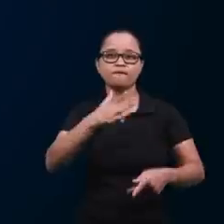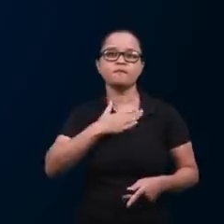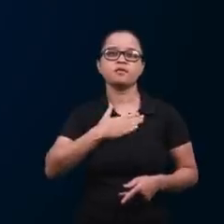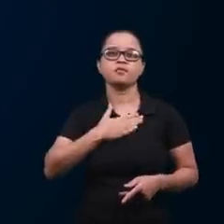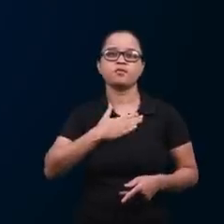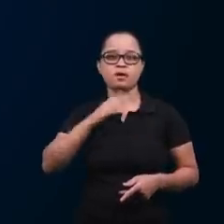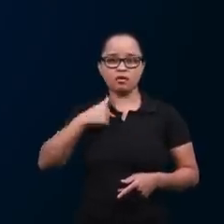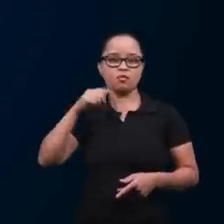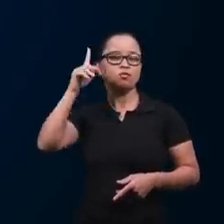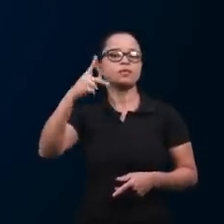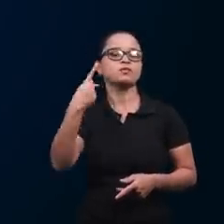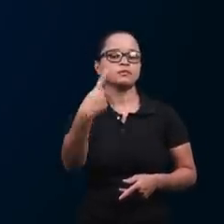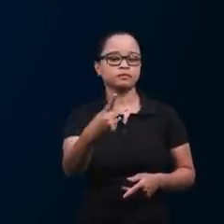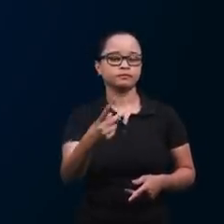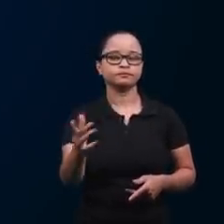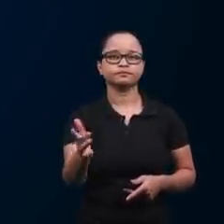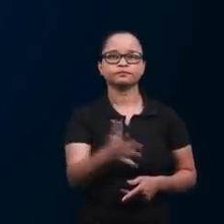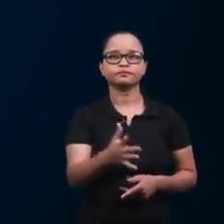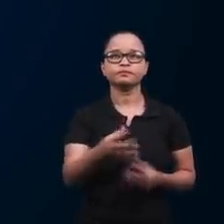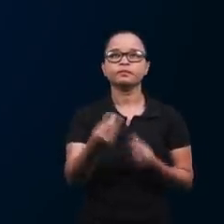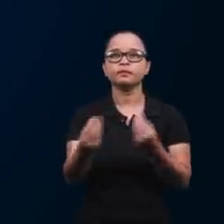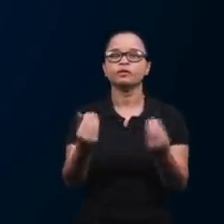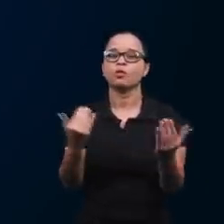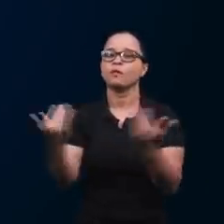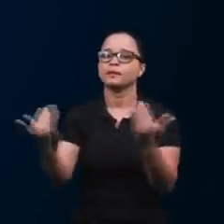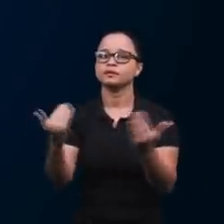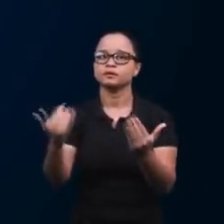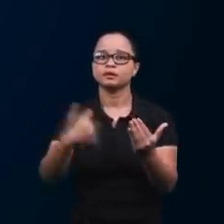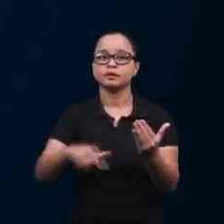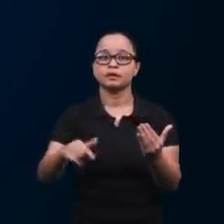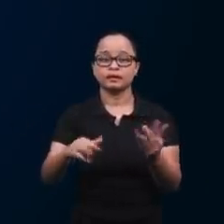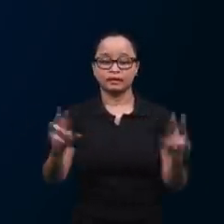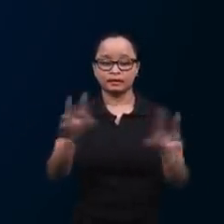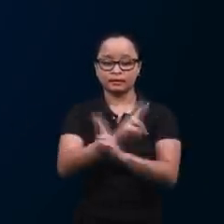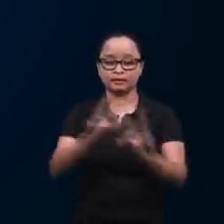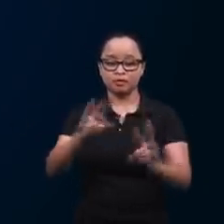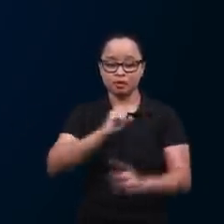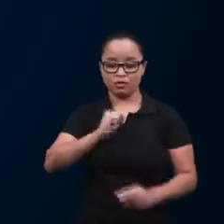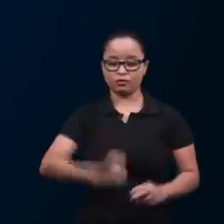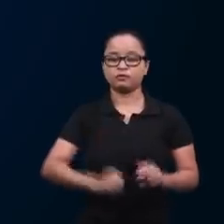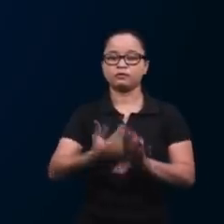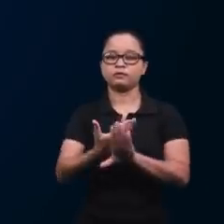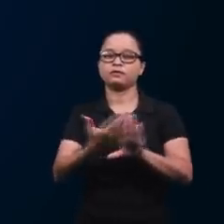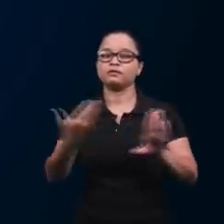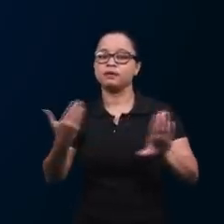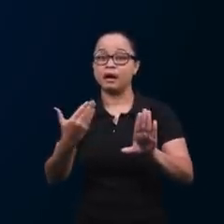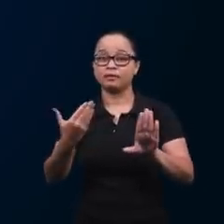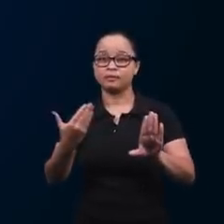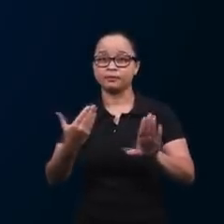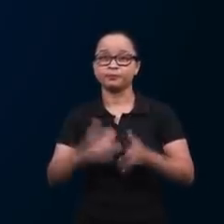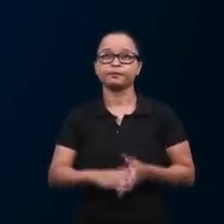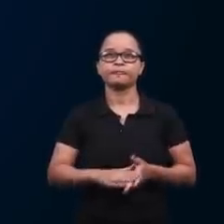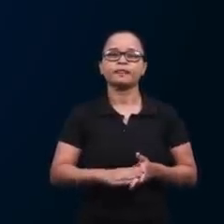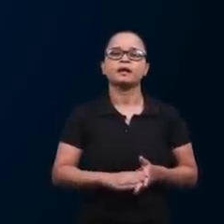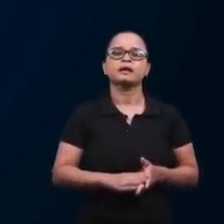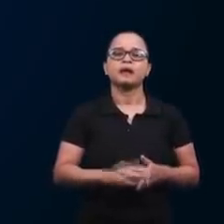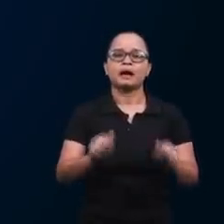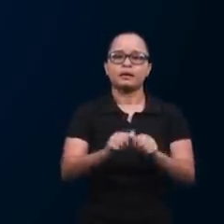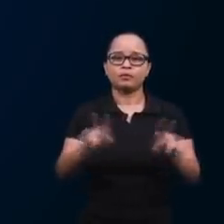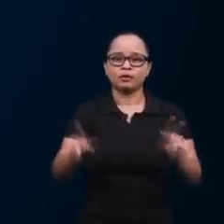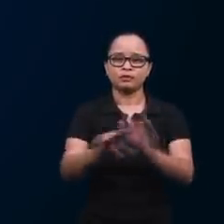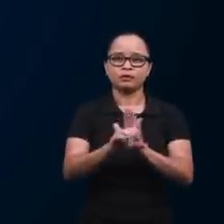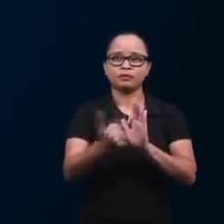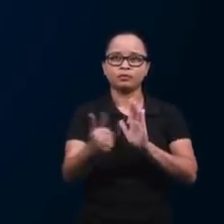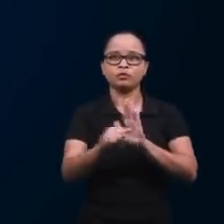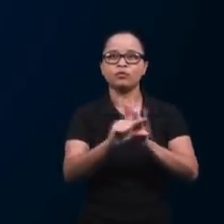corpo com relação à afirmação No que diz respeito ao sacerdócio Santo encontramos o texto que está no livro de Apocalipse